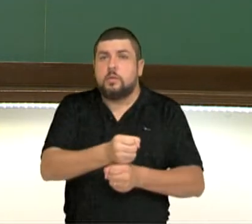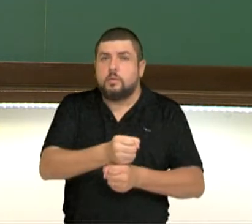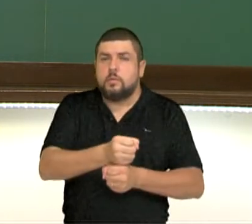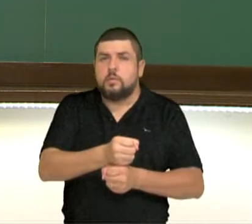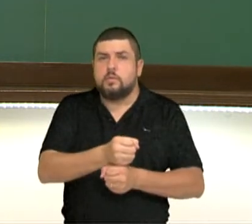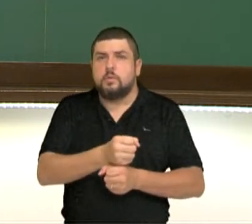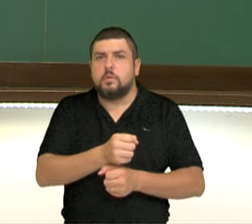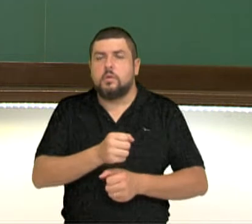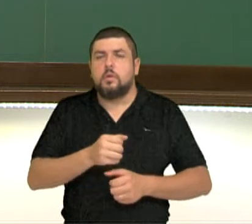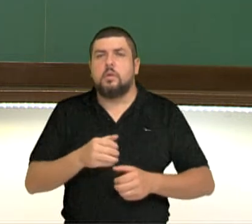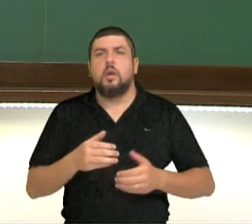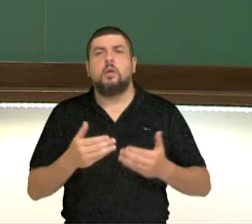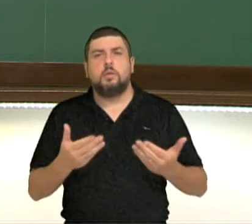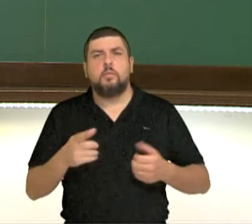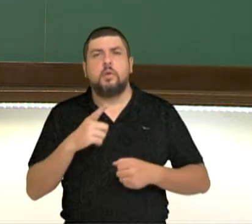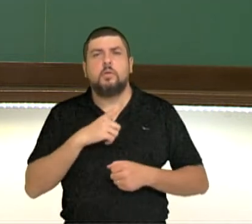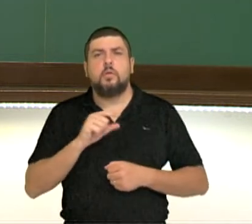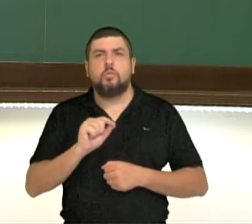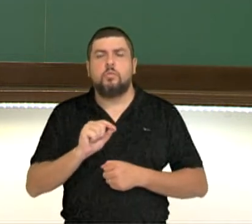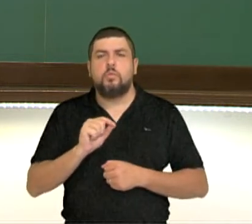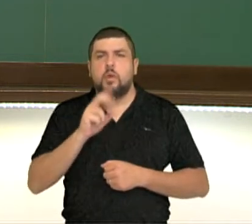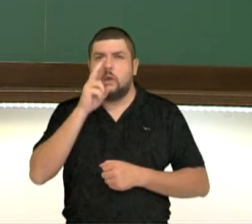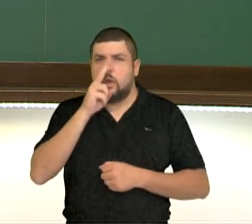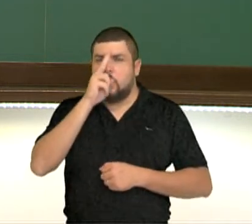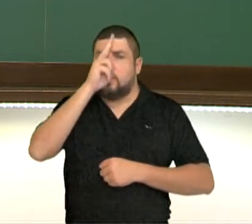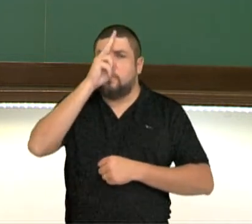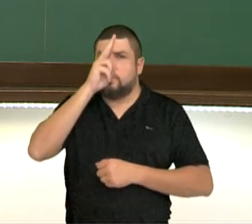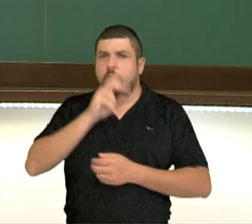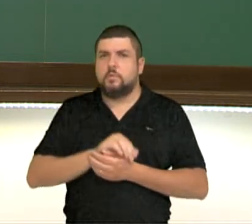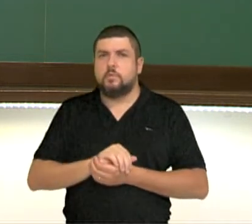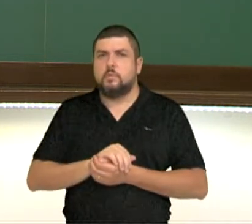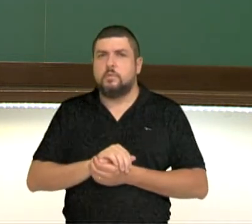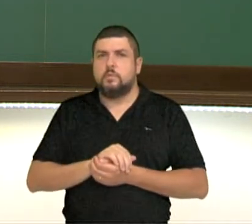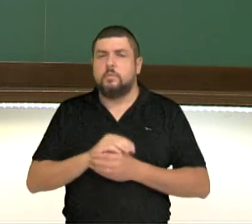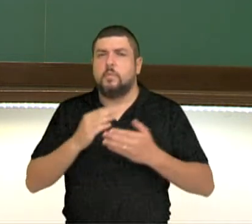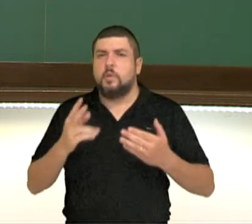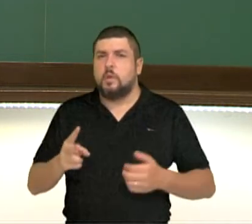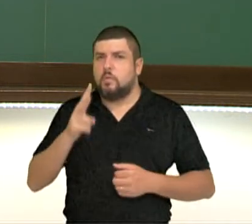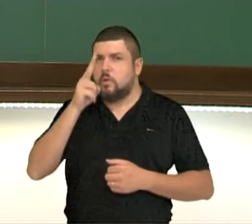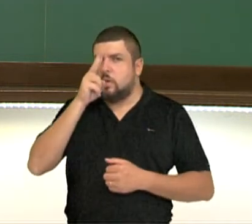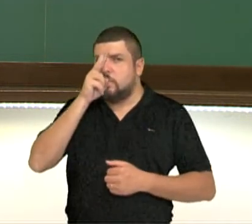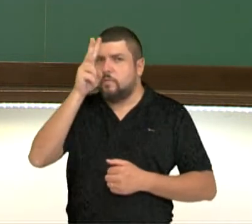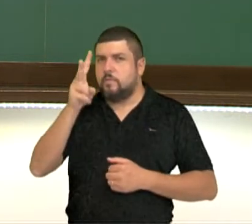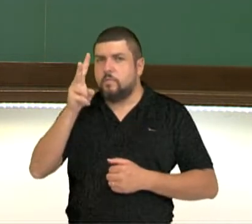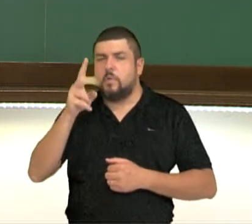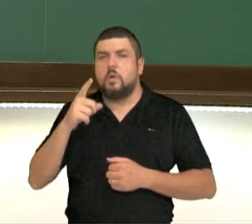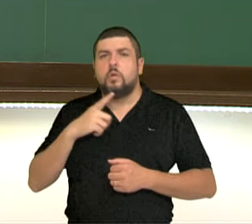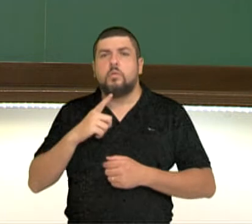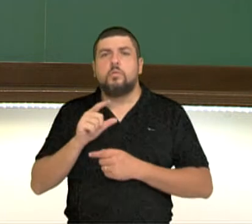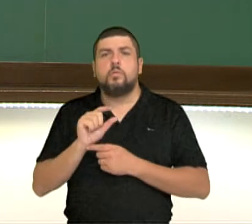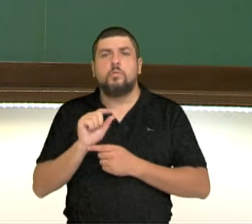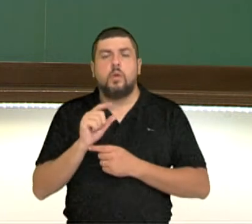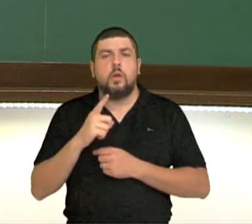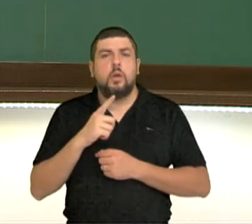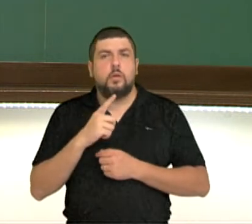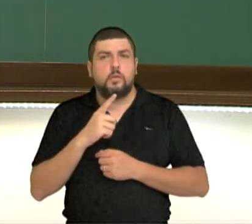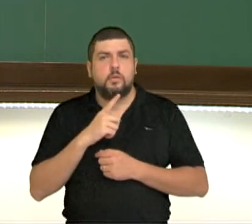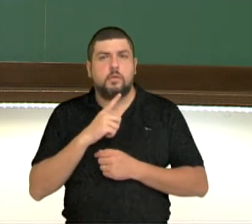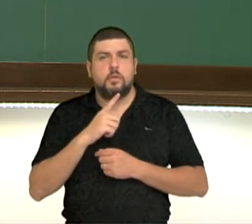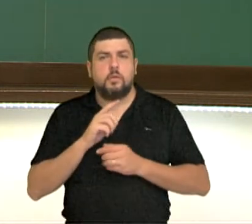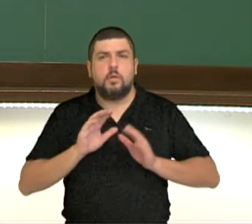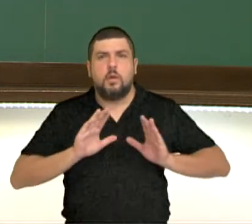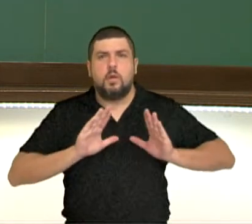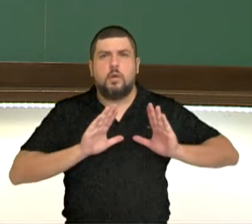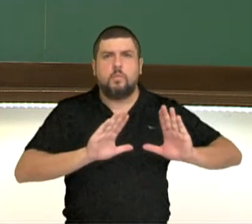ele está relacionado realmente com a força. Então vocês podem perceber que realmente tem alguma coisinha a ver com a ideia de impulso